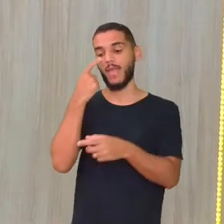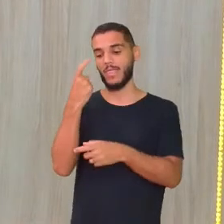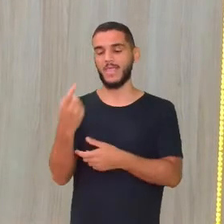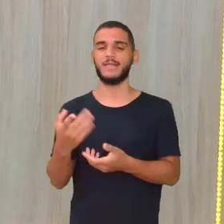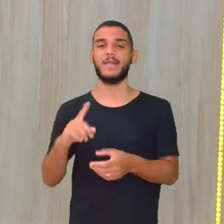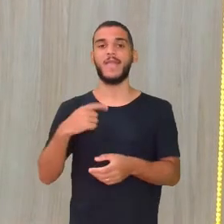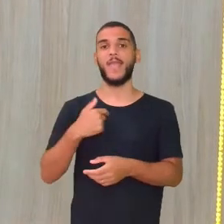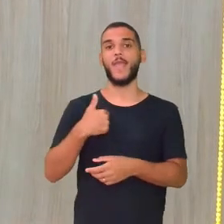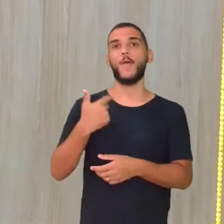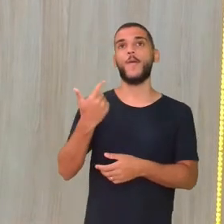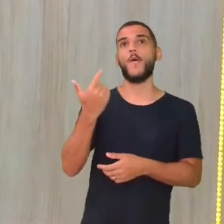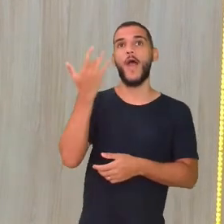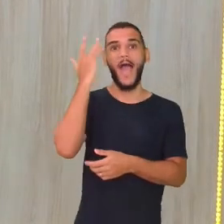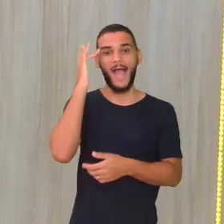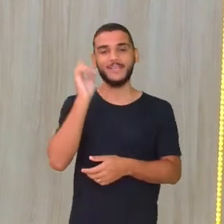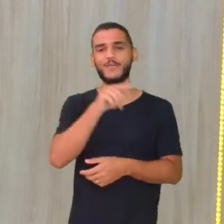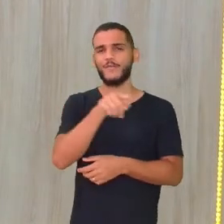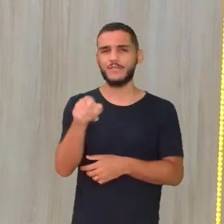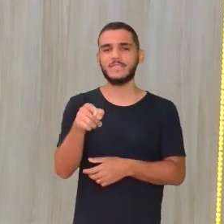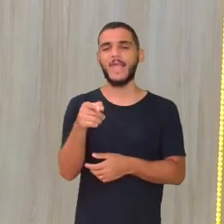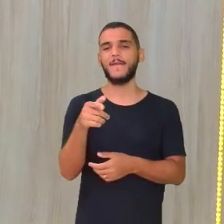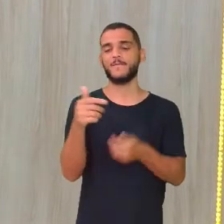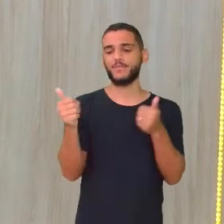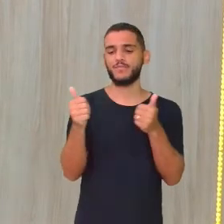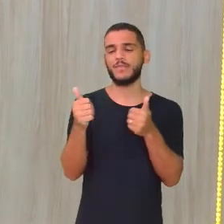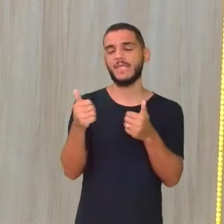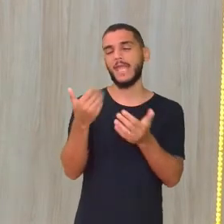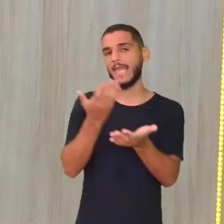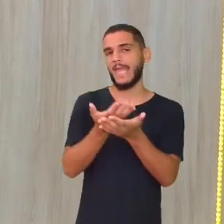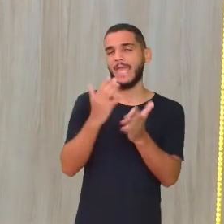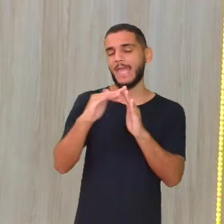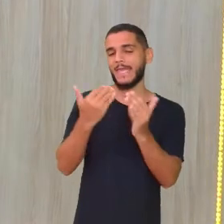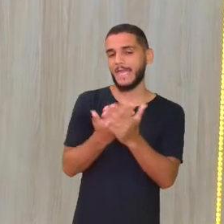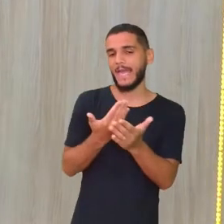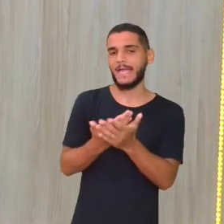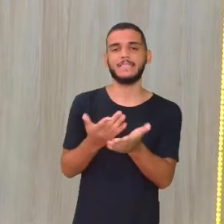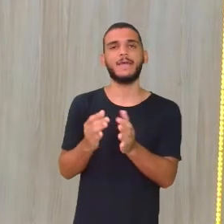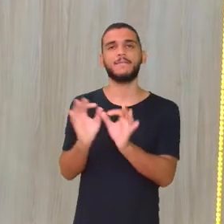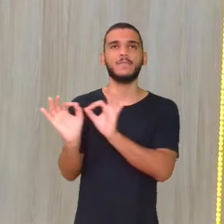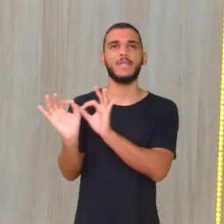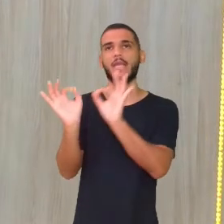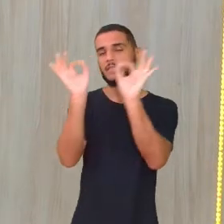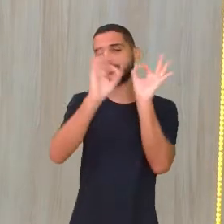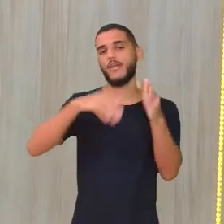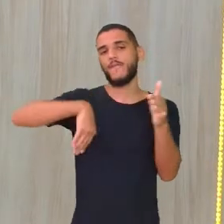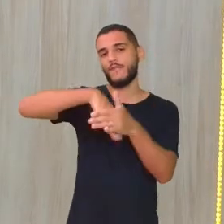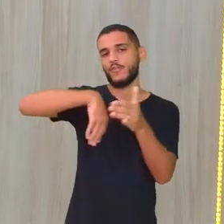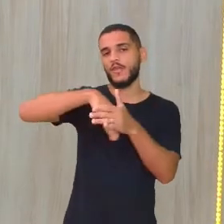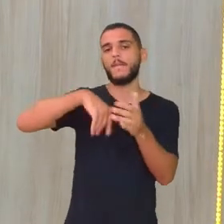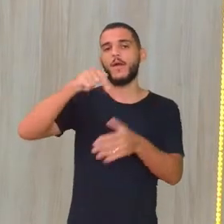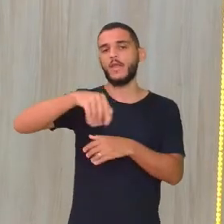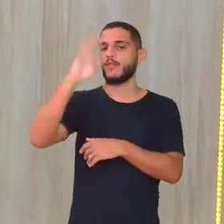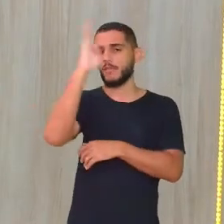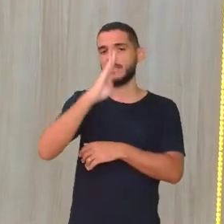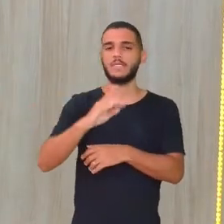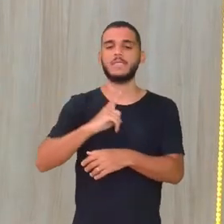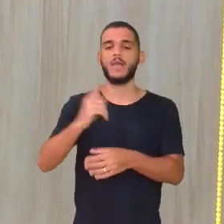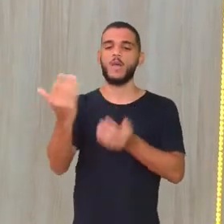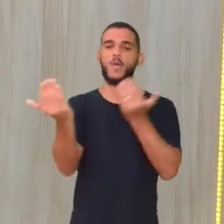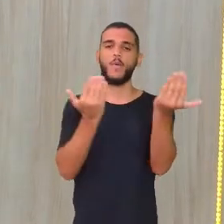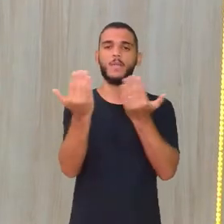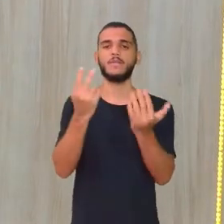tenho certeza que você que está aí em casa, que acompanha, sei lá, futebol, o futebol brasileiro, vai saber comparar dois times